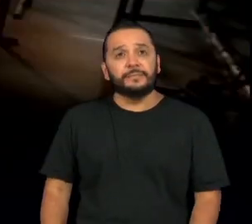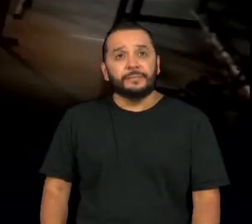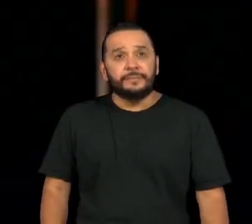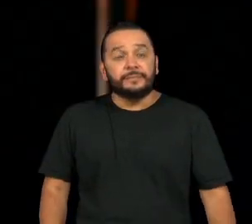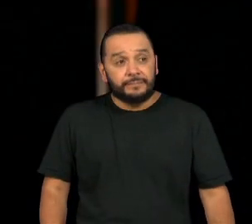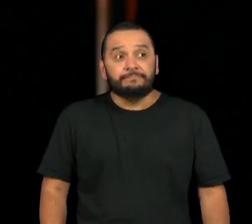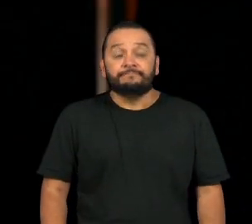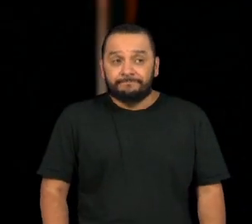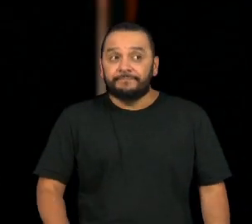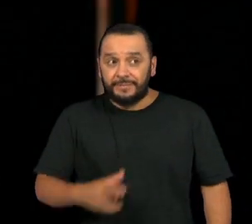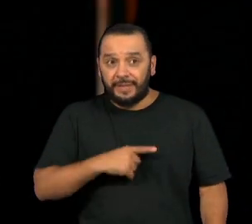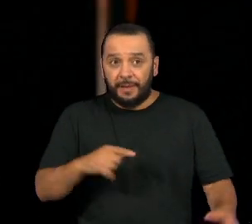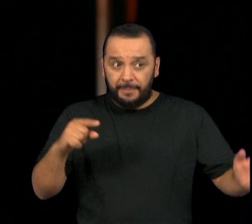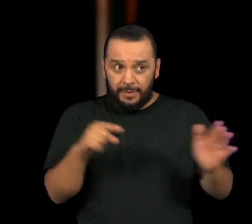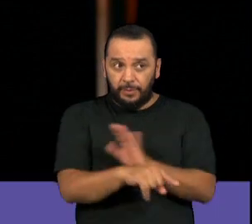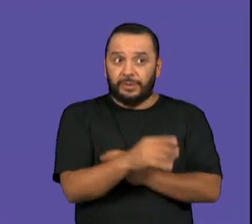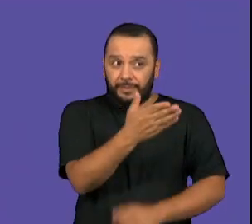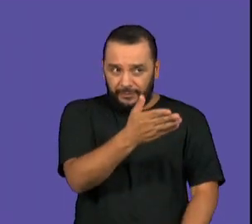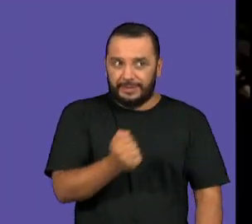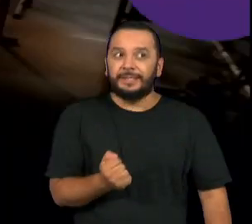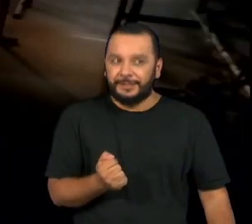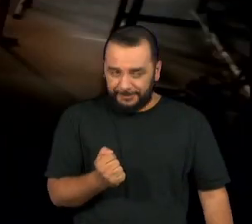Olha aqui, tem pergunta para você. É mesmo?